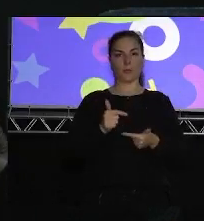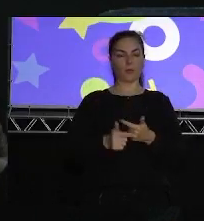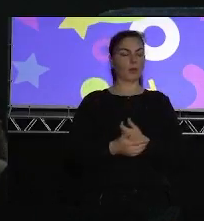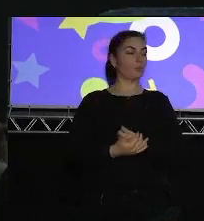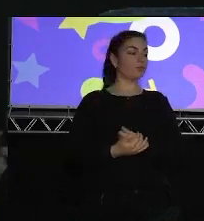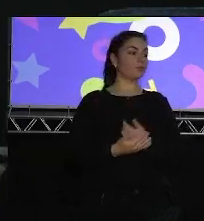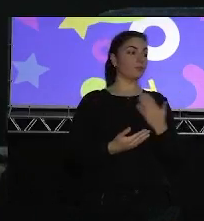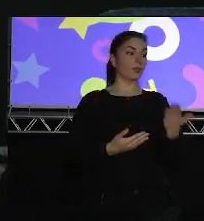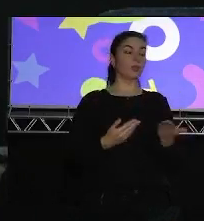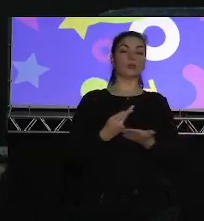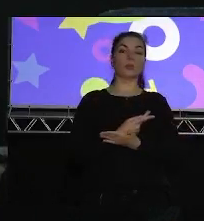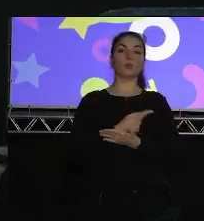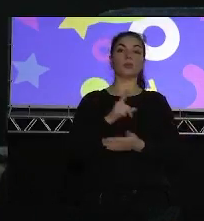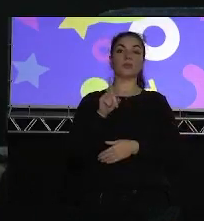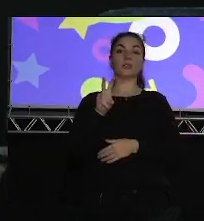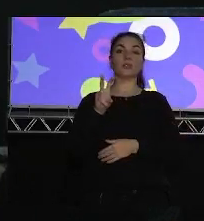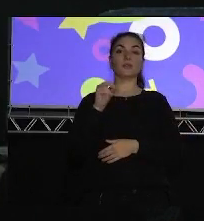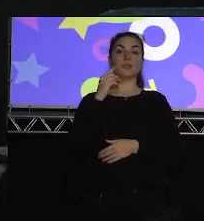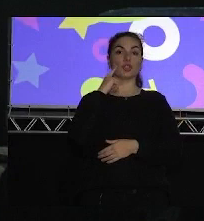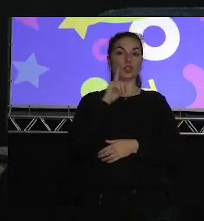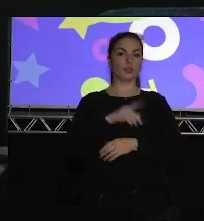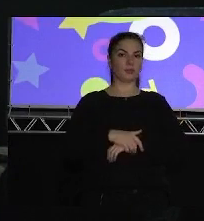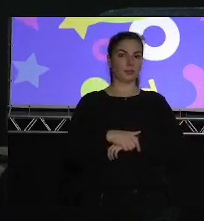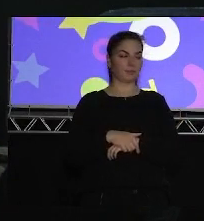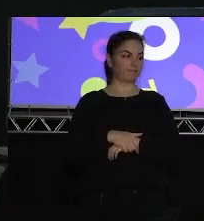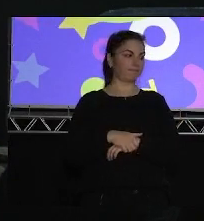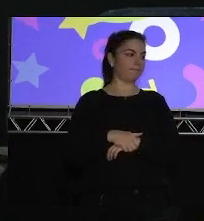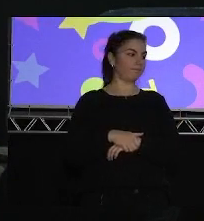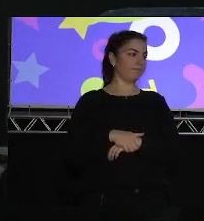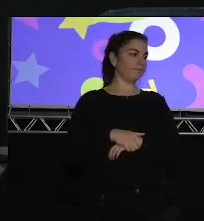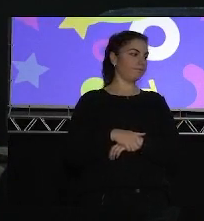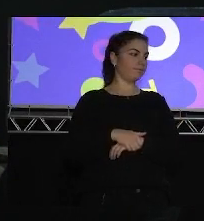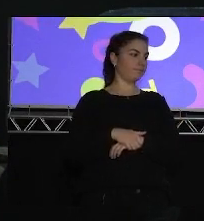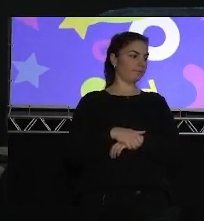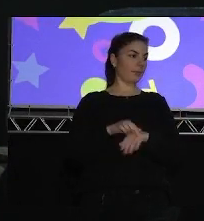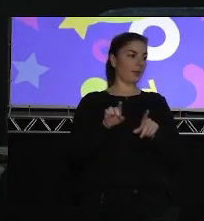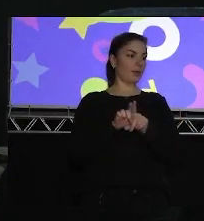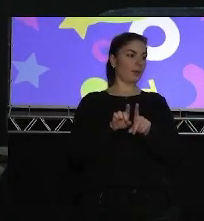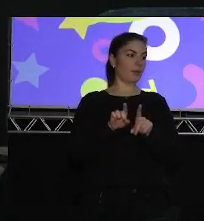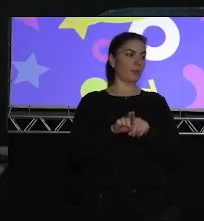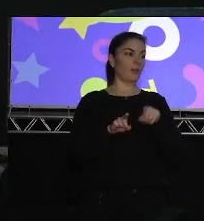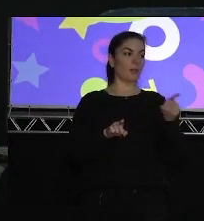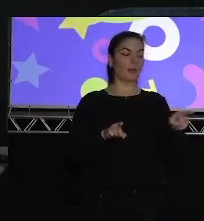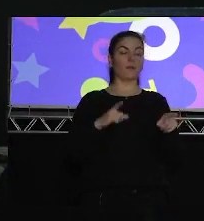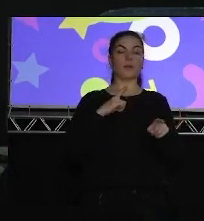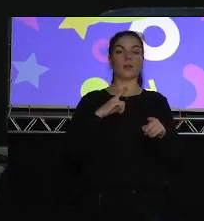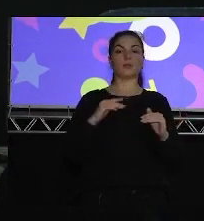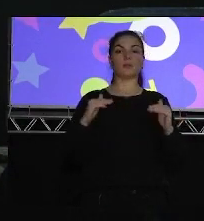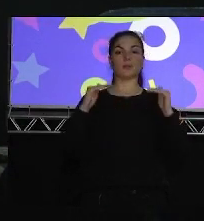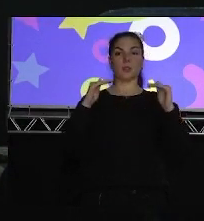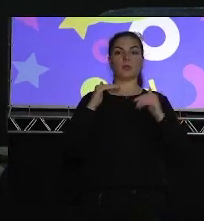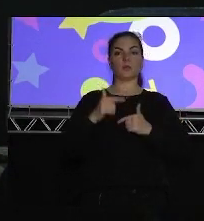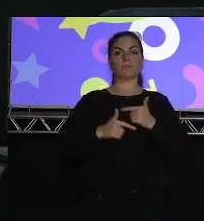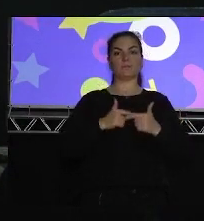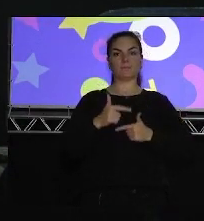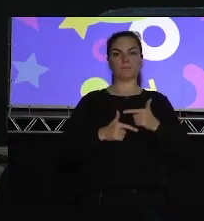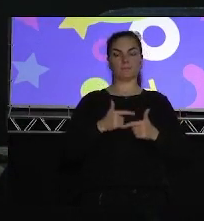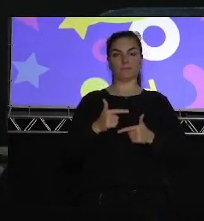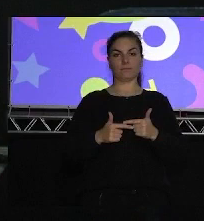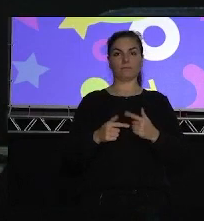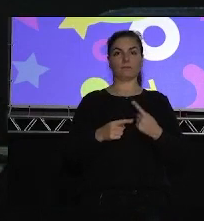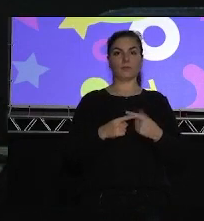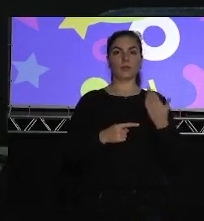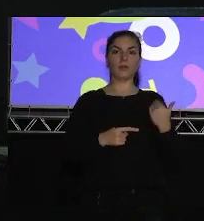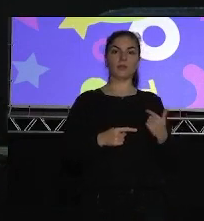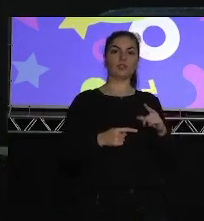Isso aconteceu em 120 dias. A gente teve esse ganho de performance, gente. Então,